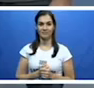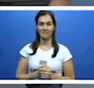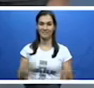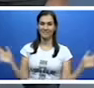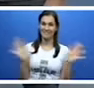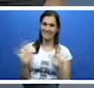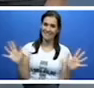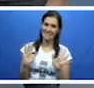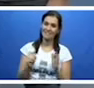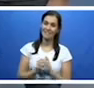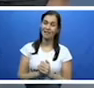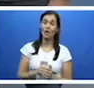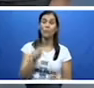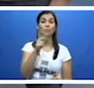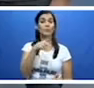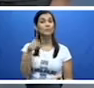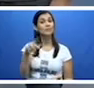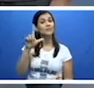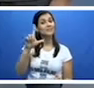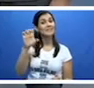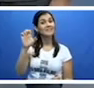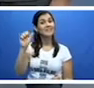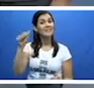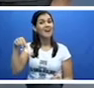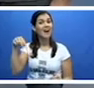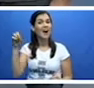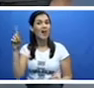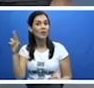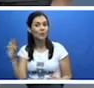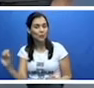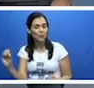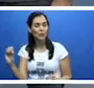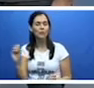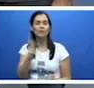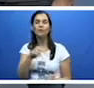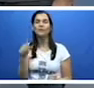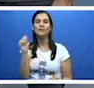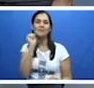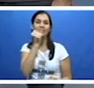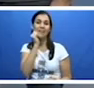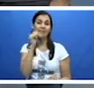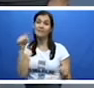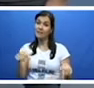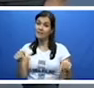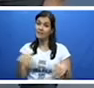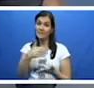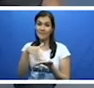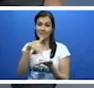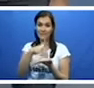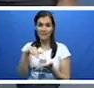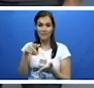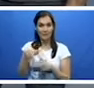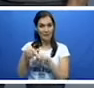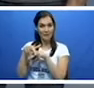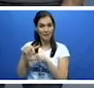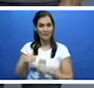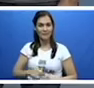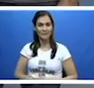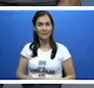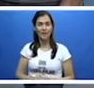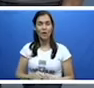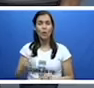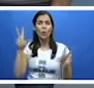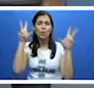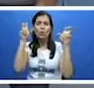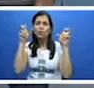o Olá eu sou o Leandro eu sou professor de ciências da Secretaria Municipal de Educação de Barretos Qual o título da aula